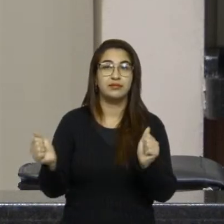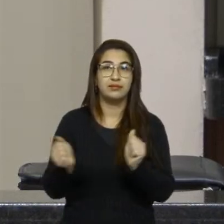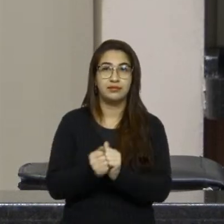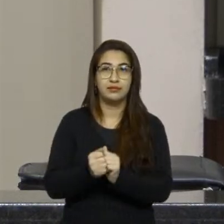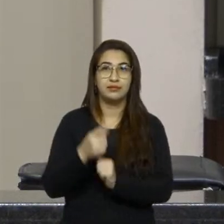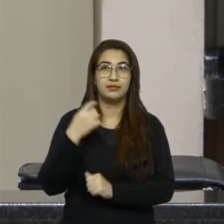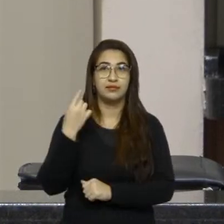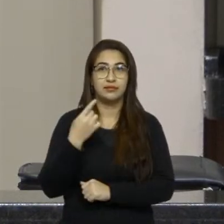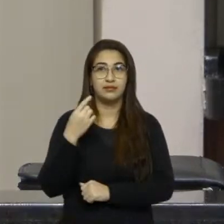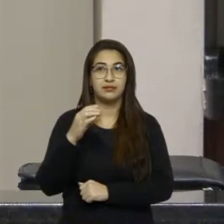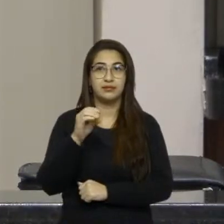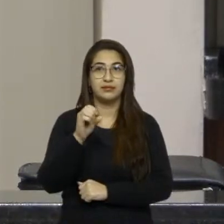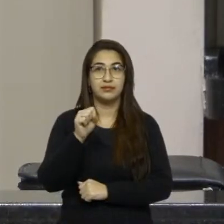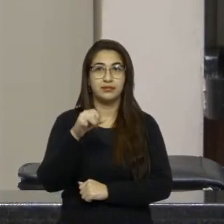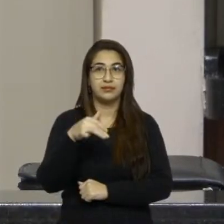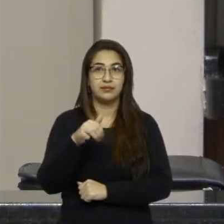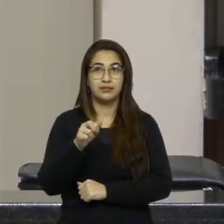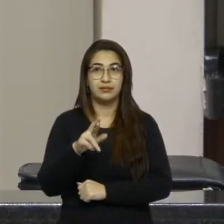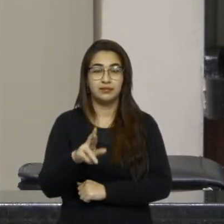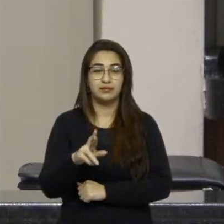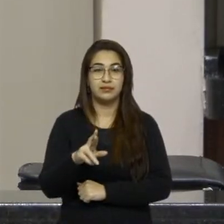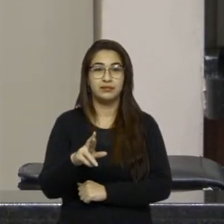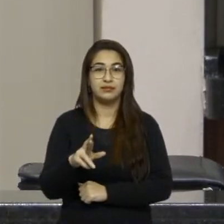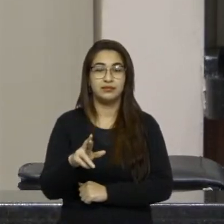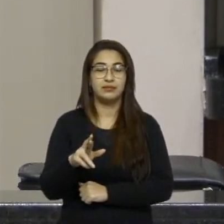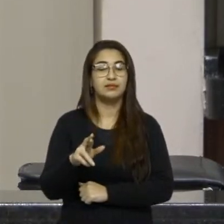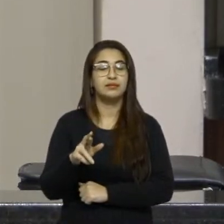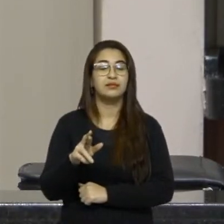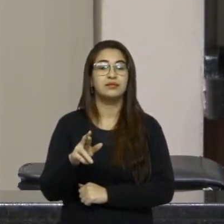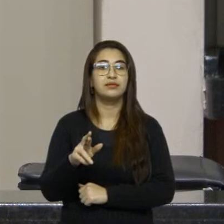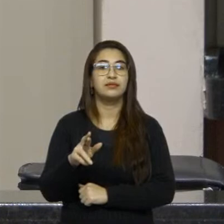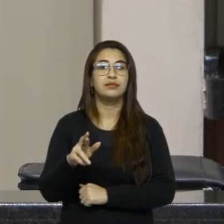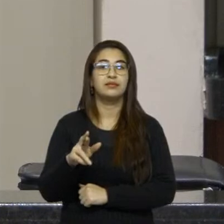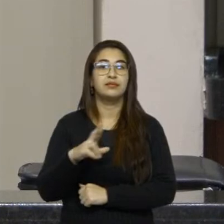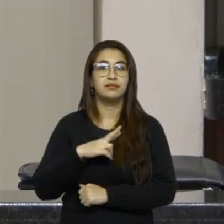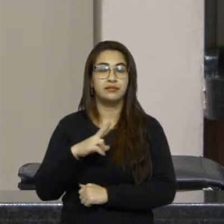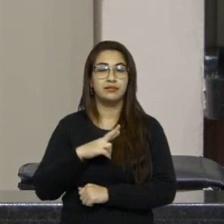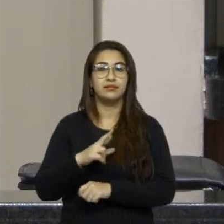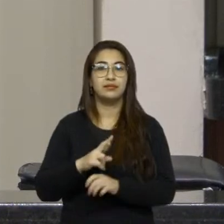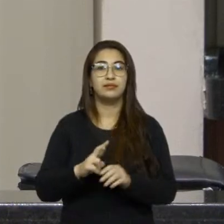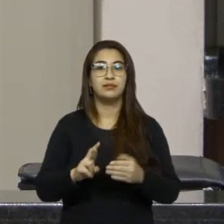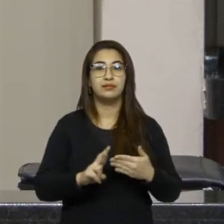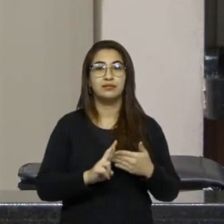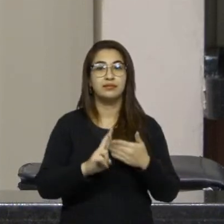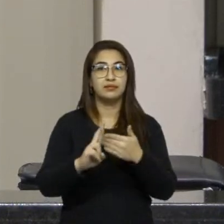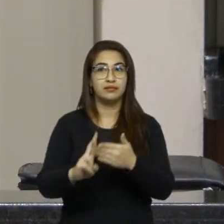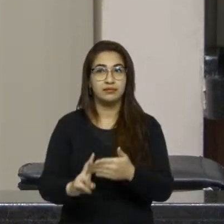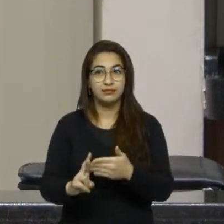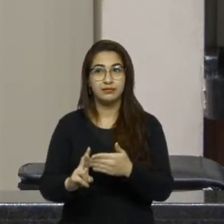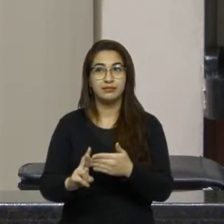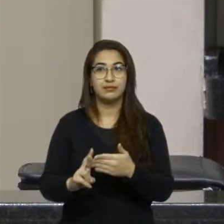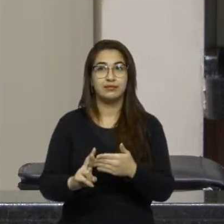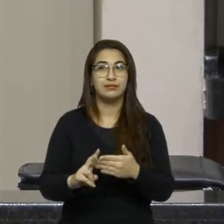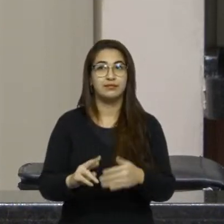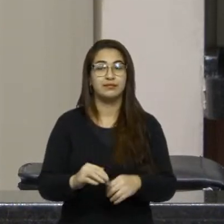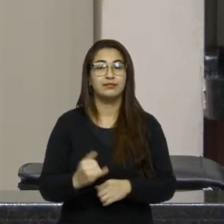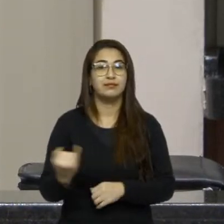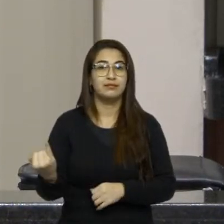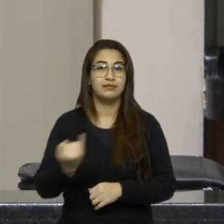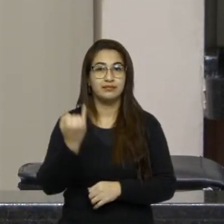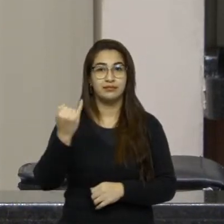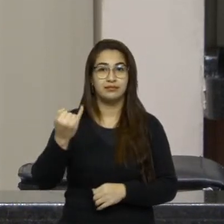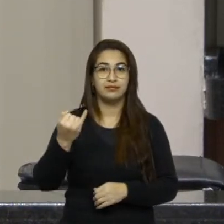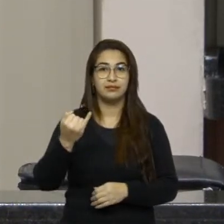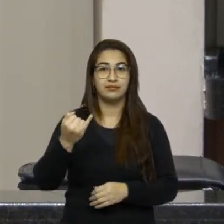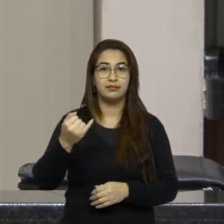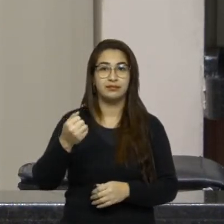na quinta-feira vai assumir, em Guabiruba vai ter o representante, né, na quinta-feira, a importância desse rodízio feito